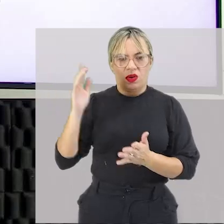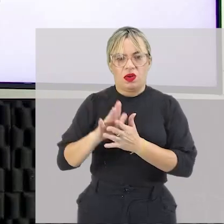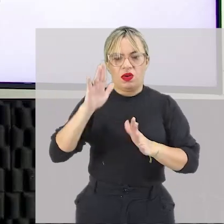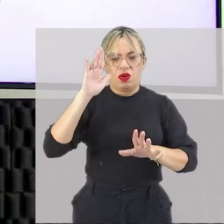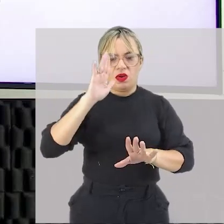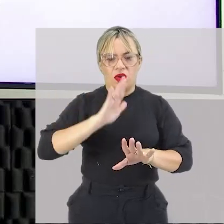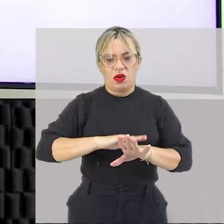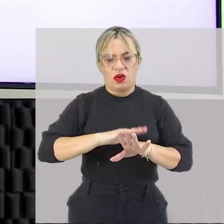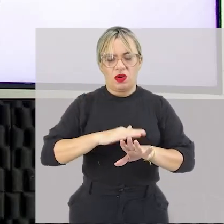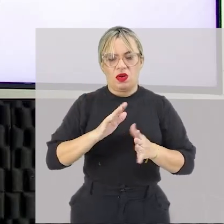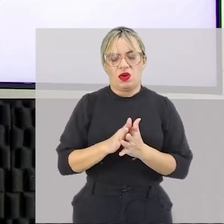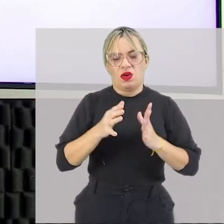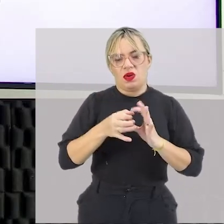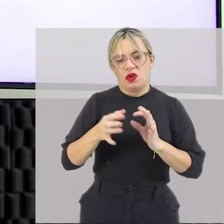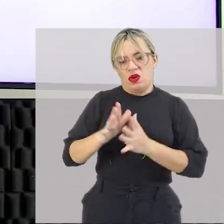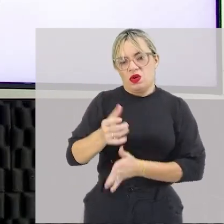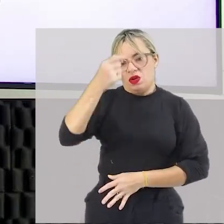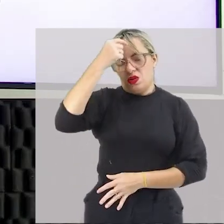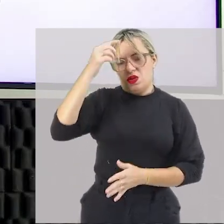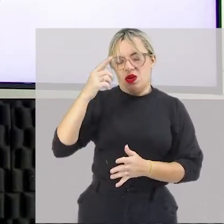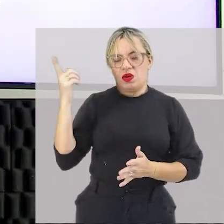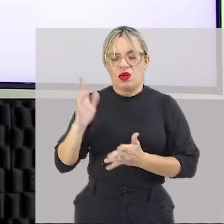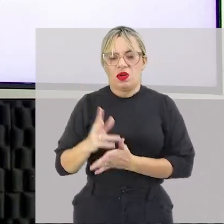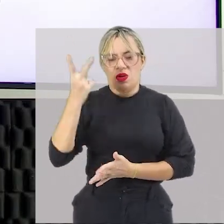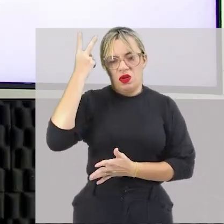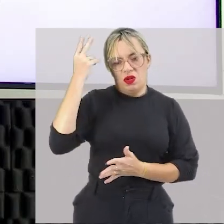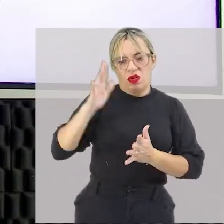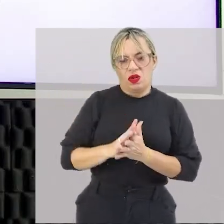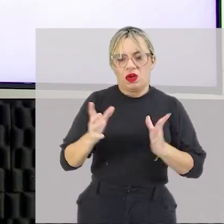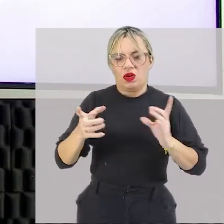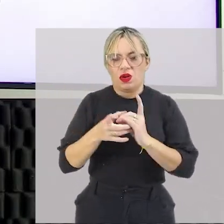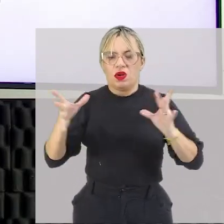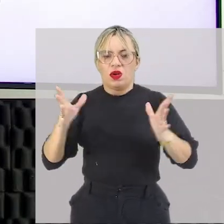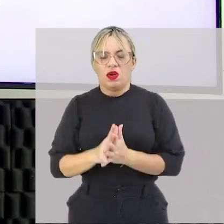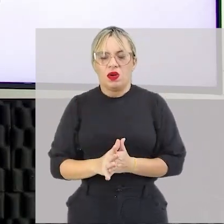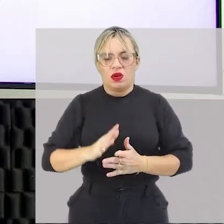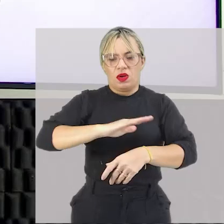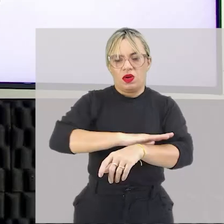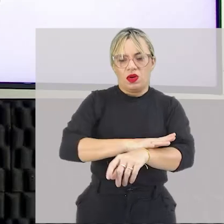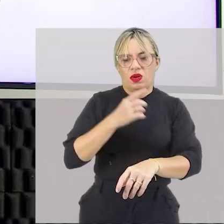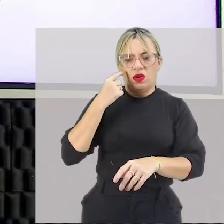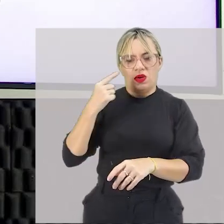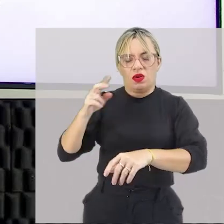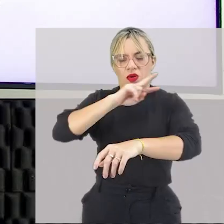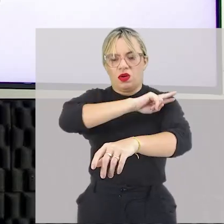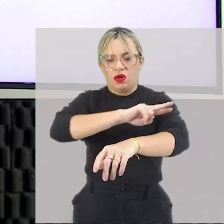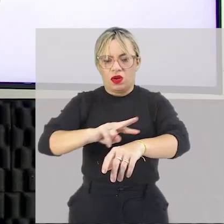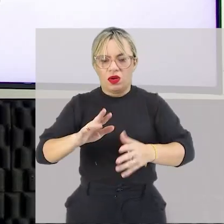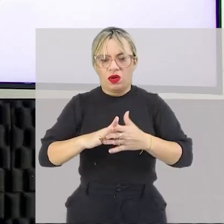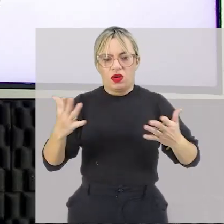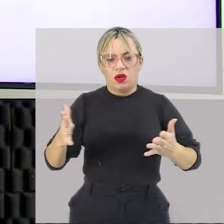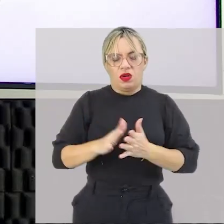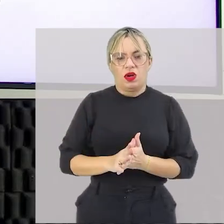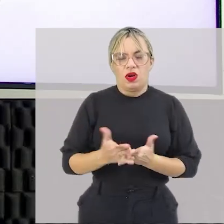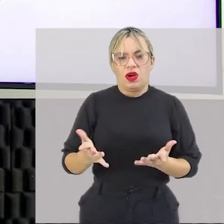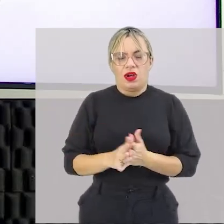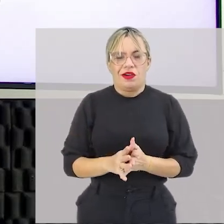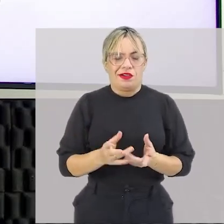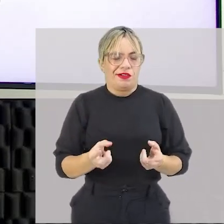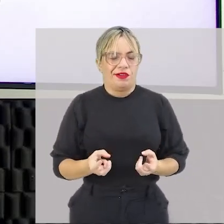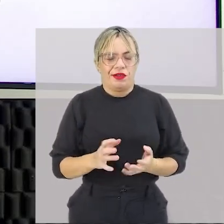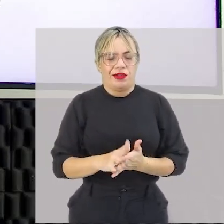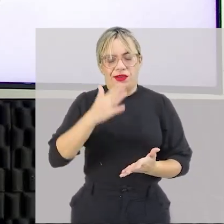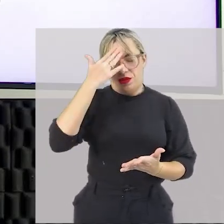muito comum lá nos anos 30, 40, 50 aqui no Brasil. Era a concepção de que não havia racismo no